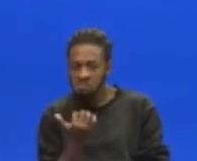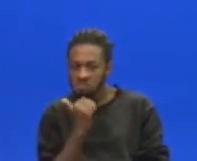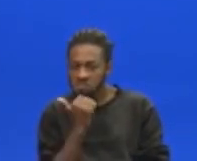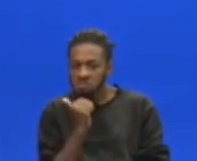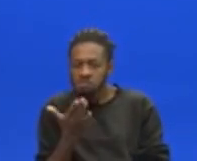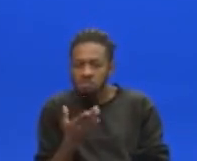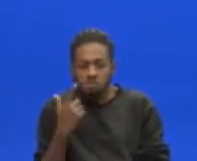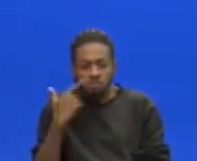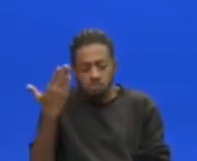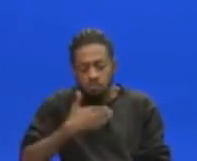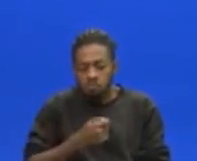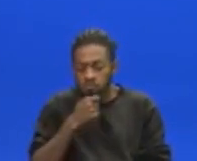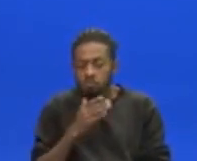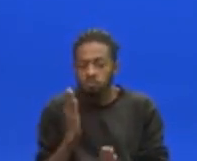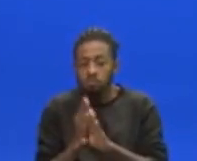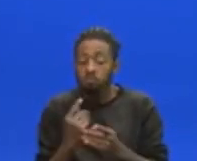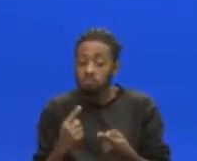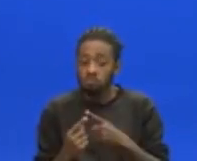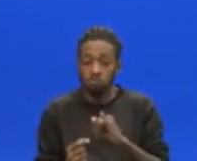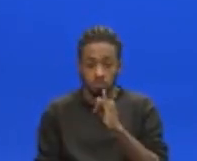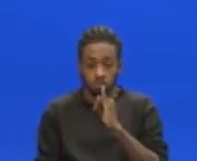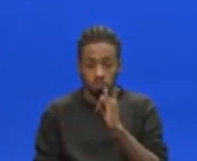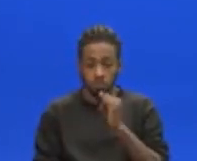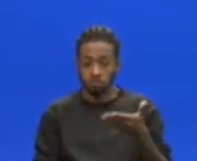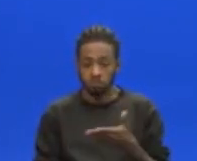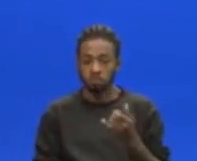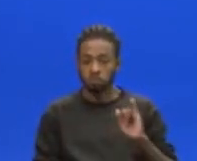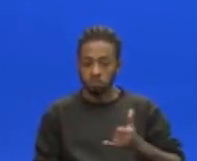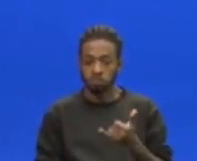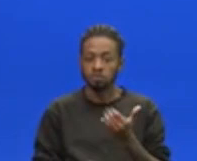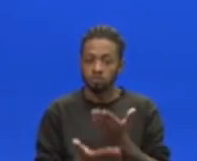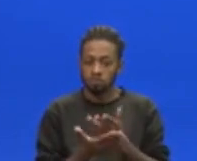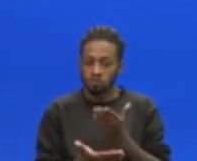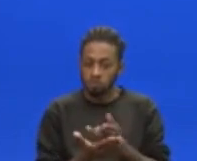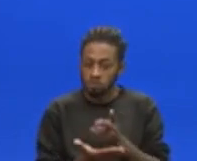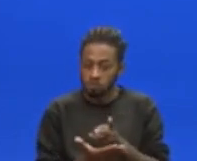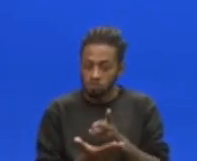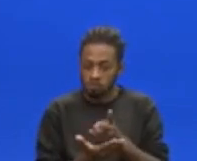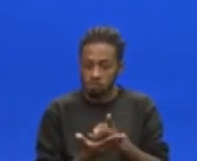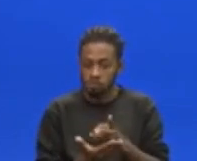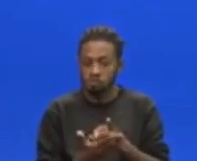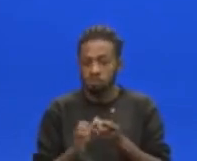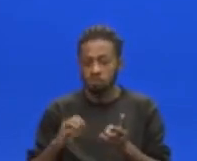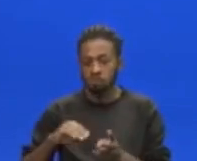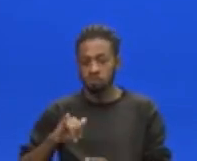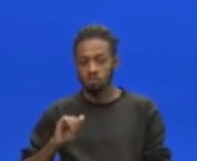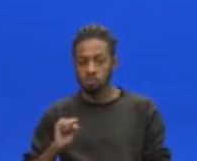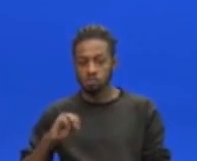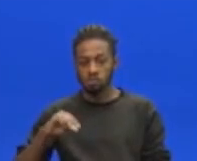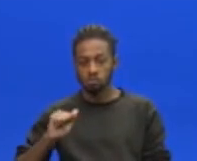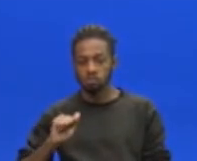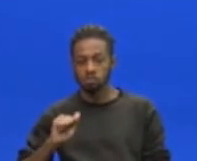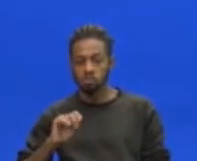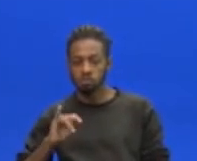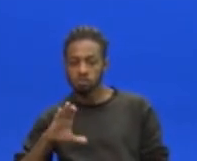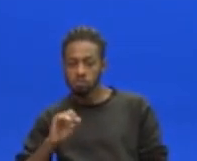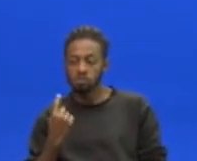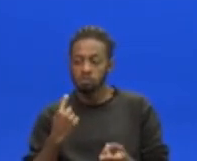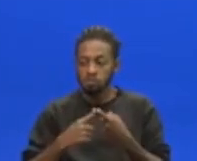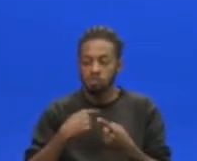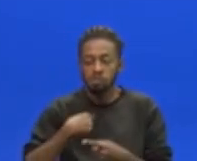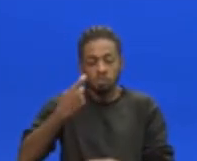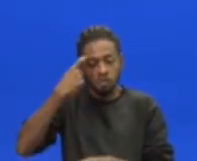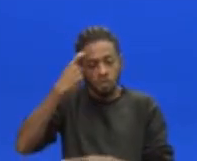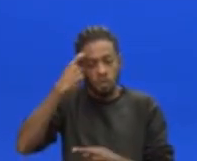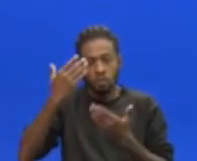de fato. Então, muitos ainda se aproveitam dessa ideia de miasma, né, para atribuir a uma entidade cósmica, a